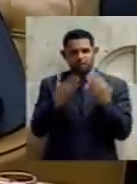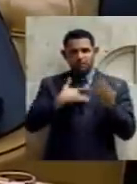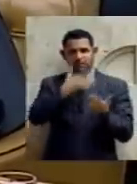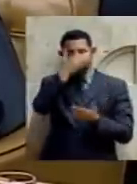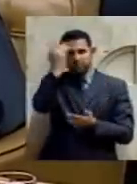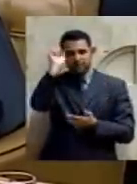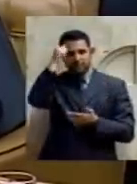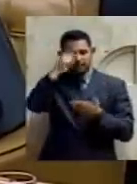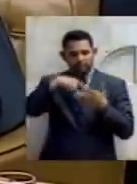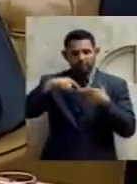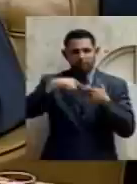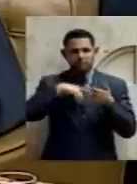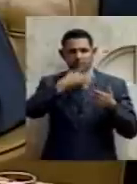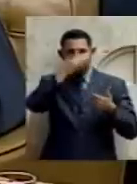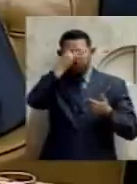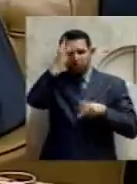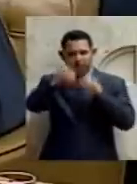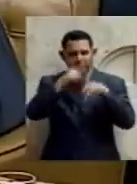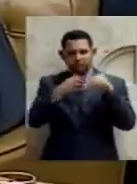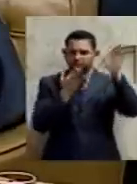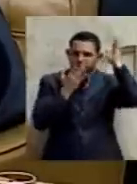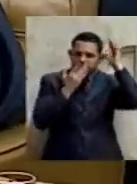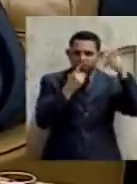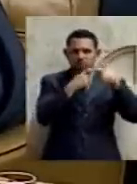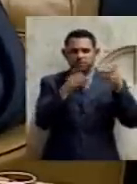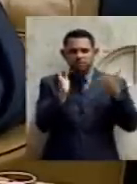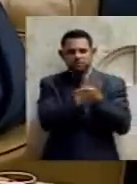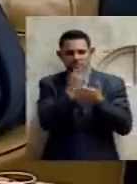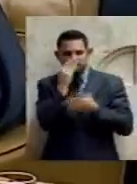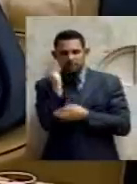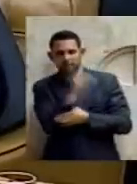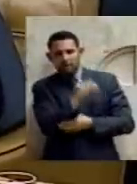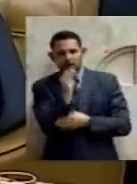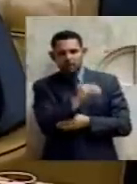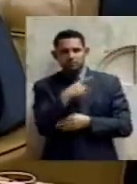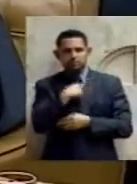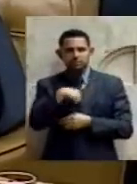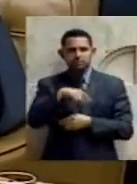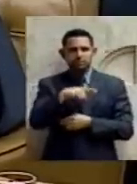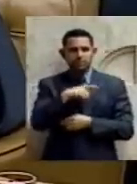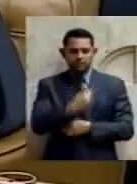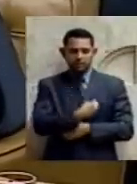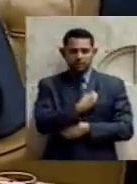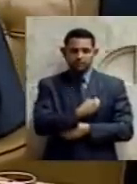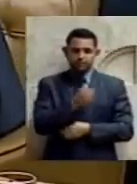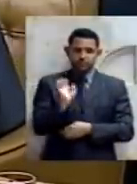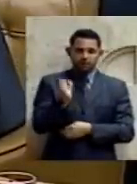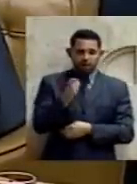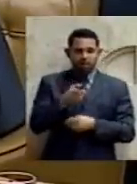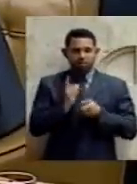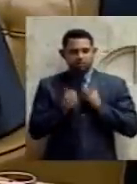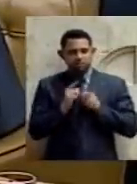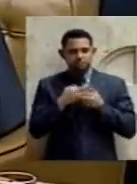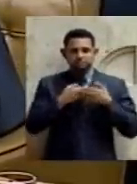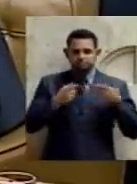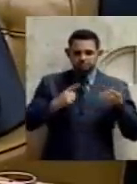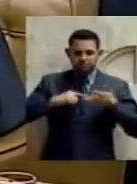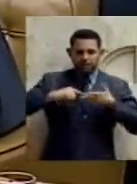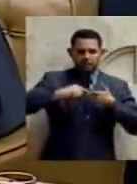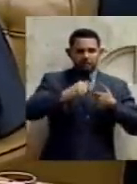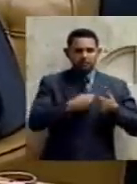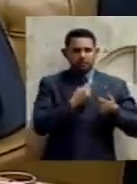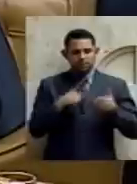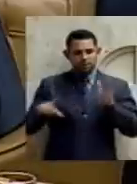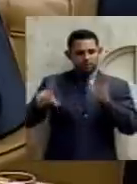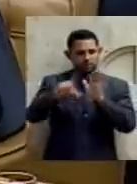afrodescendentes, dos indígenas, dos renegados pelo traço psicológico da homoafetividade, culminando com a validação